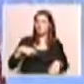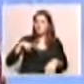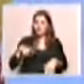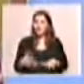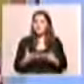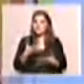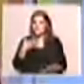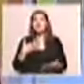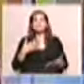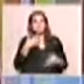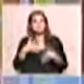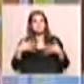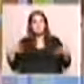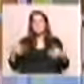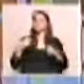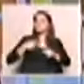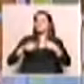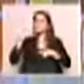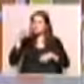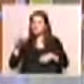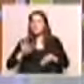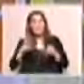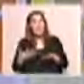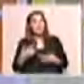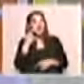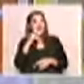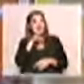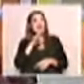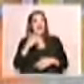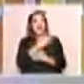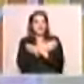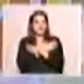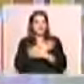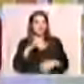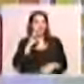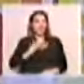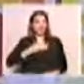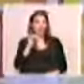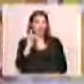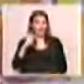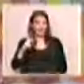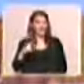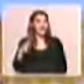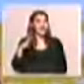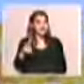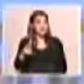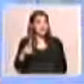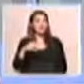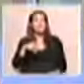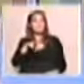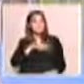que tem tido cada vez mais projeção internacional. Mas para já, vamos conhecer uma amiga, a Dora, que amanhã vai